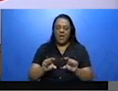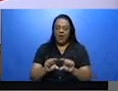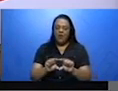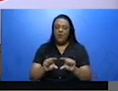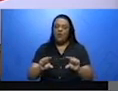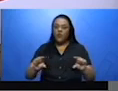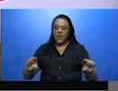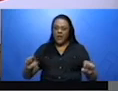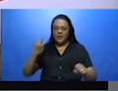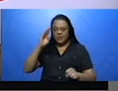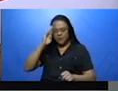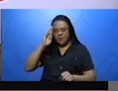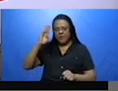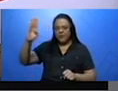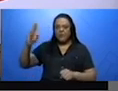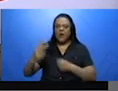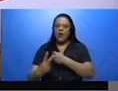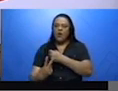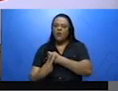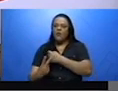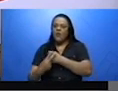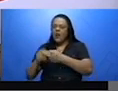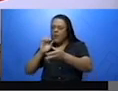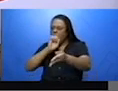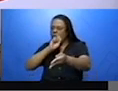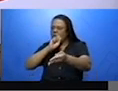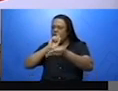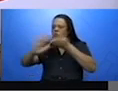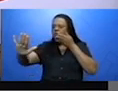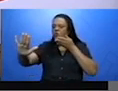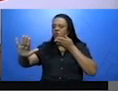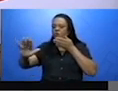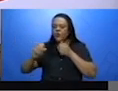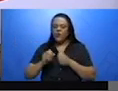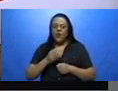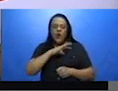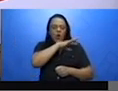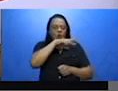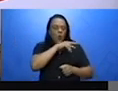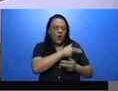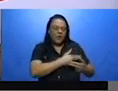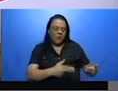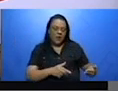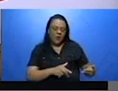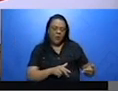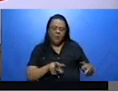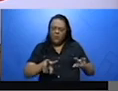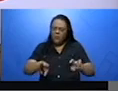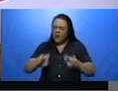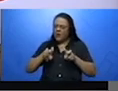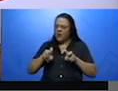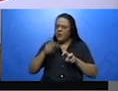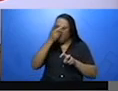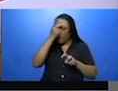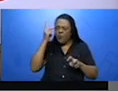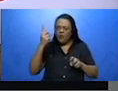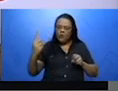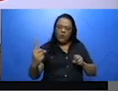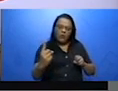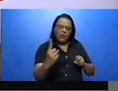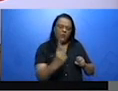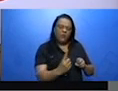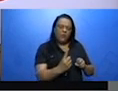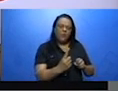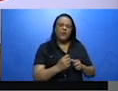Tenho um verbo, fugir. Quando percebeu a aproximação de pessoas, tenho o verbo perceber. Então, eu tenho um período composto.